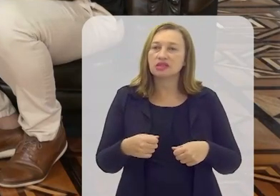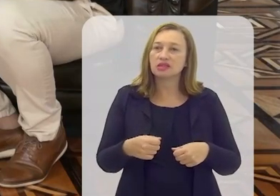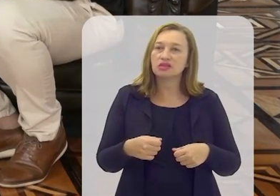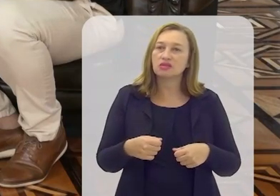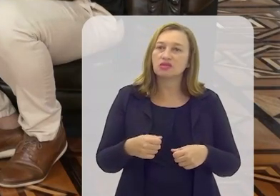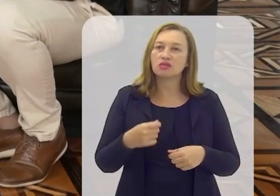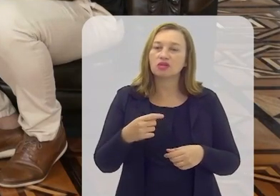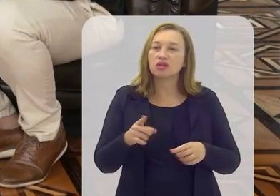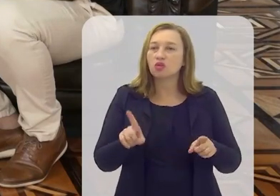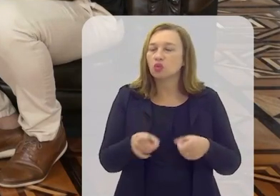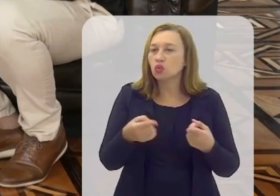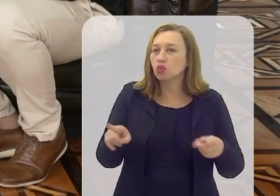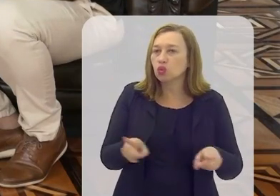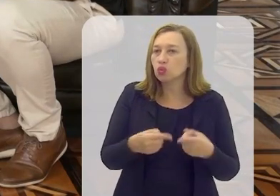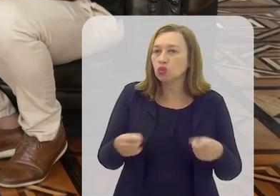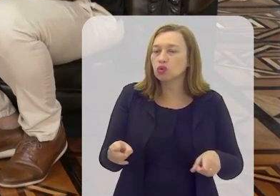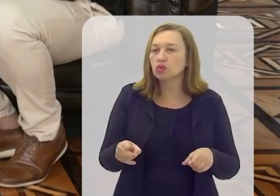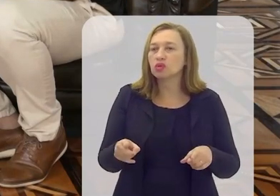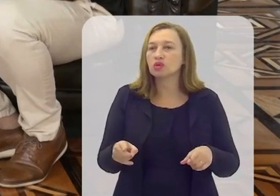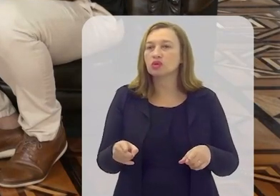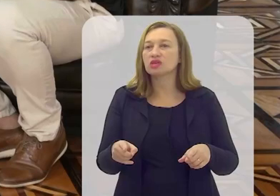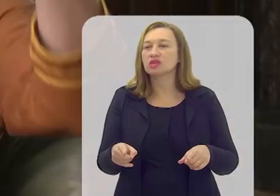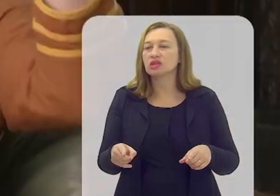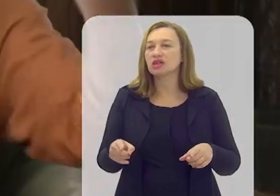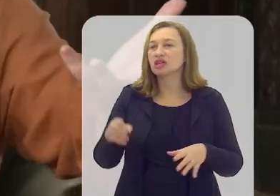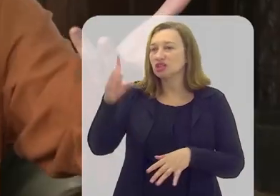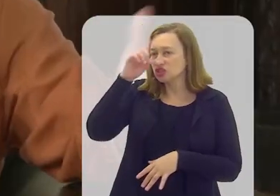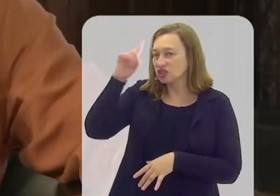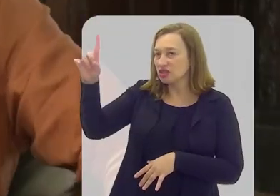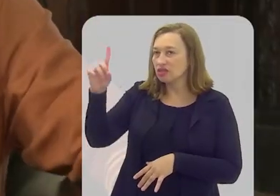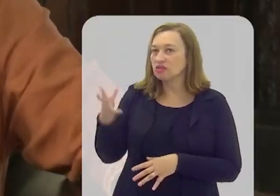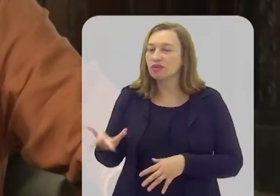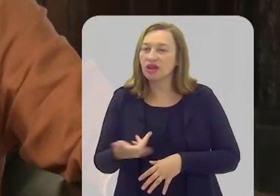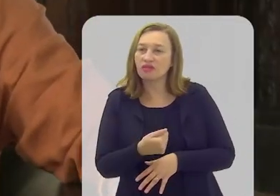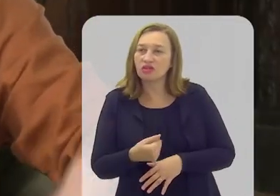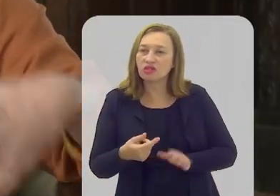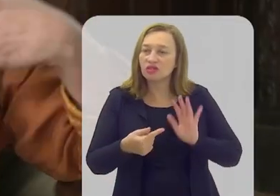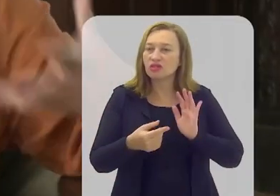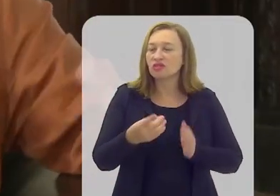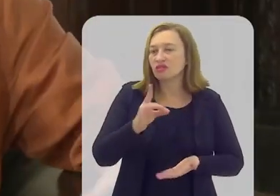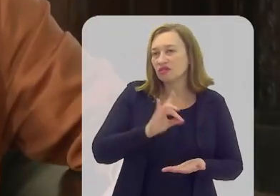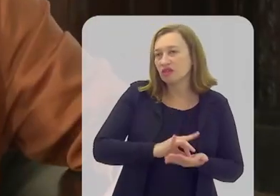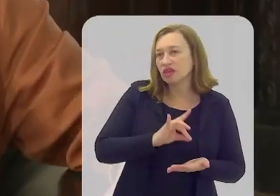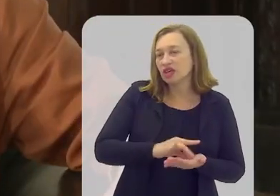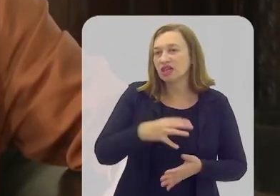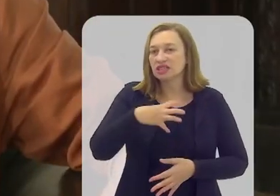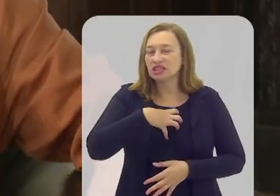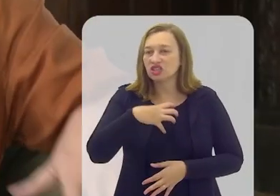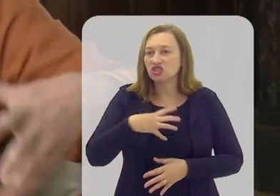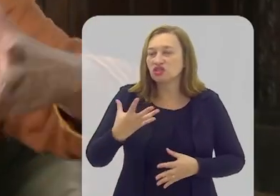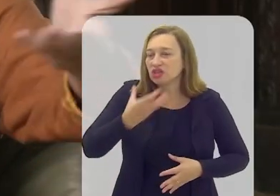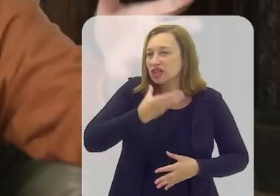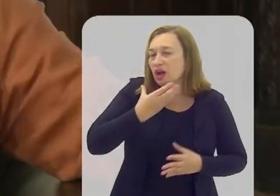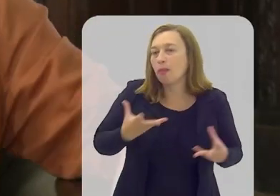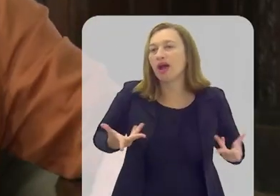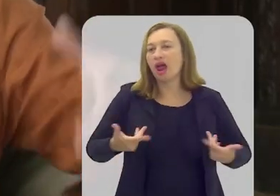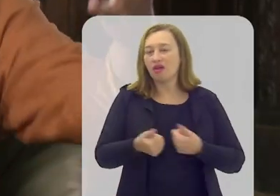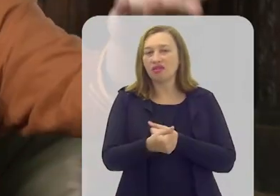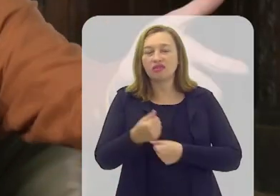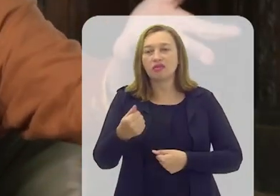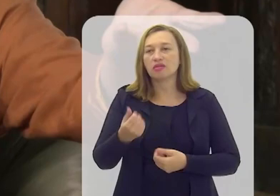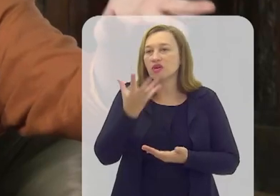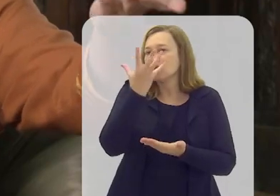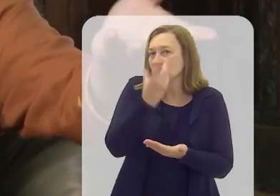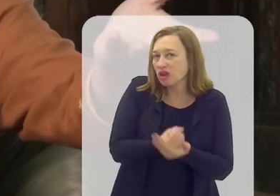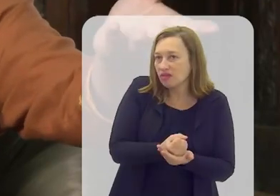cantatas especiais maravilhosas que ensinam sobre o verdadeiro sentido do Natal de uma maneira muito divertida. Que legal. Então foi maravilhoso, a